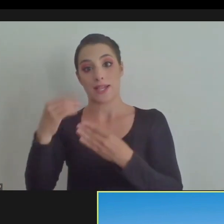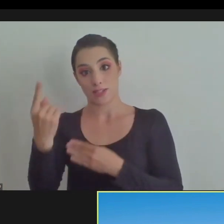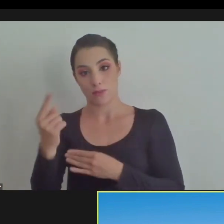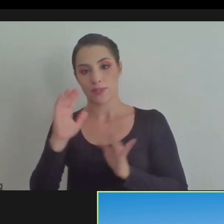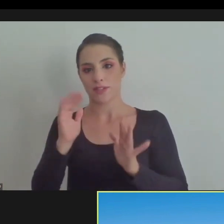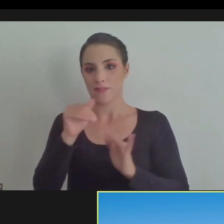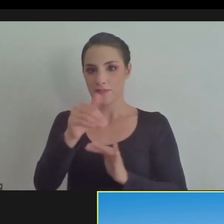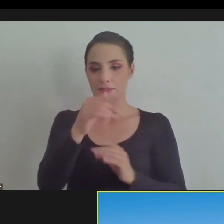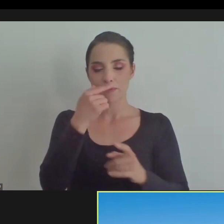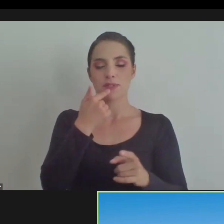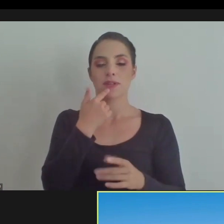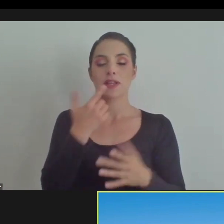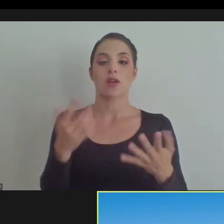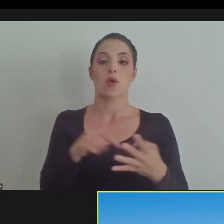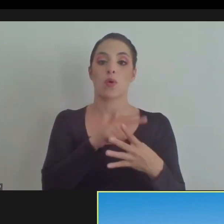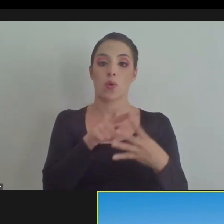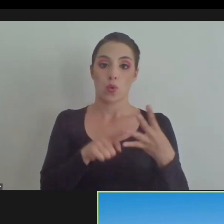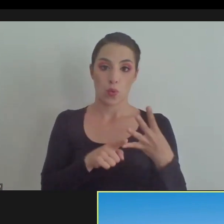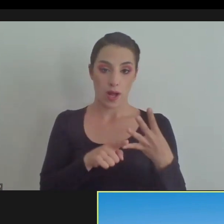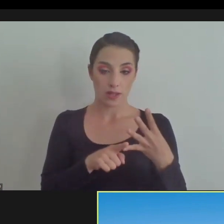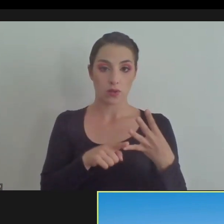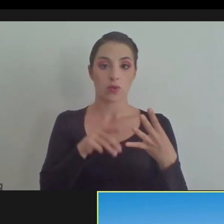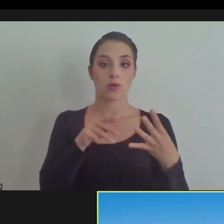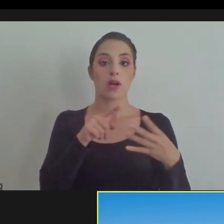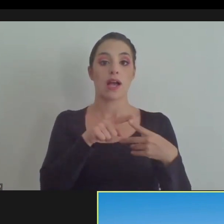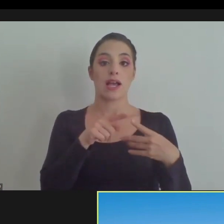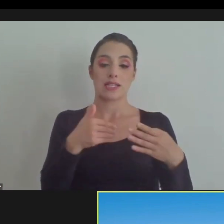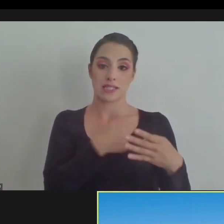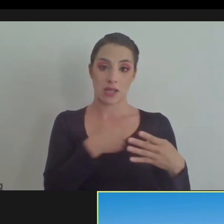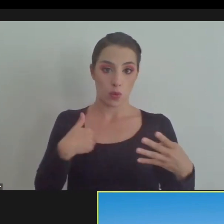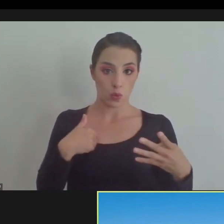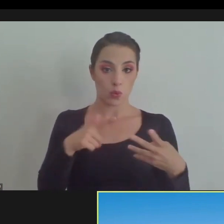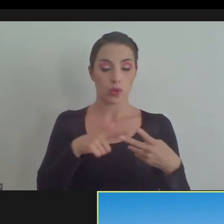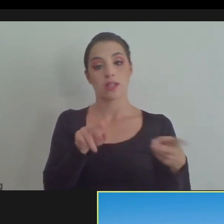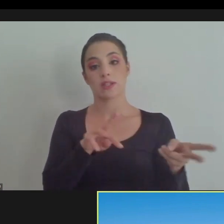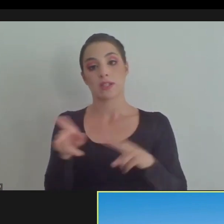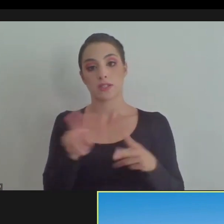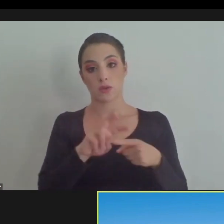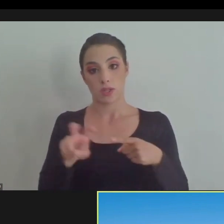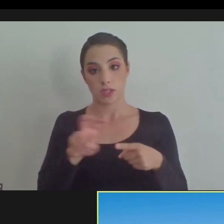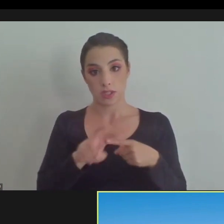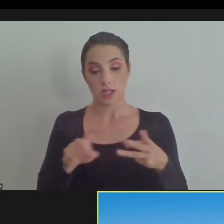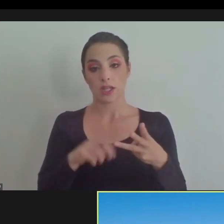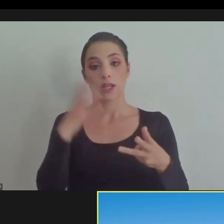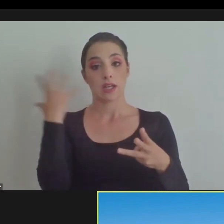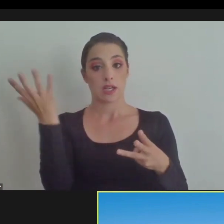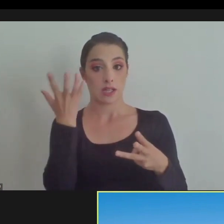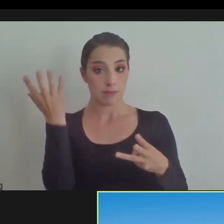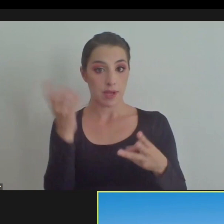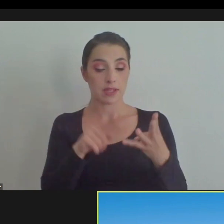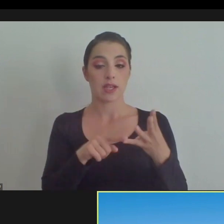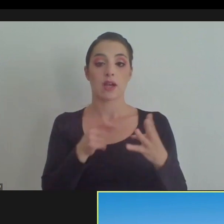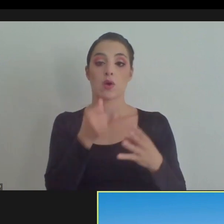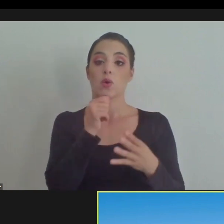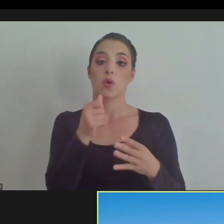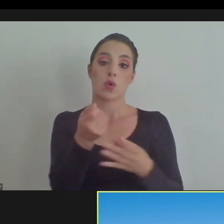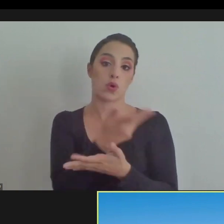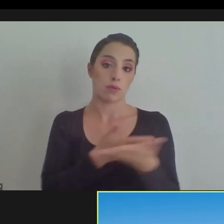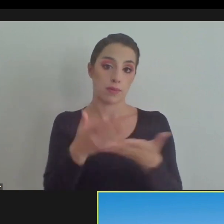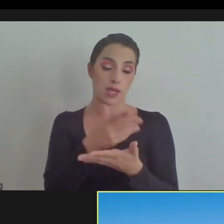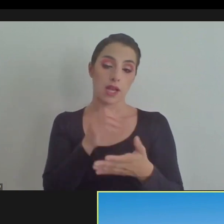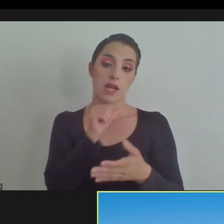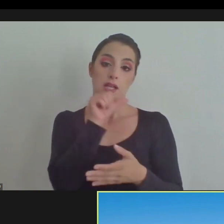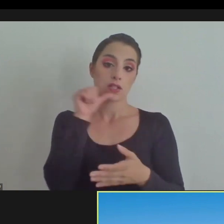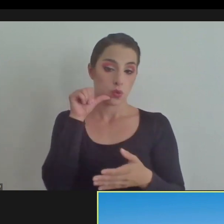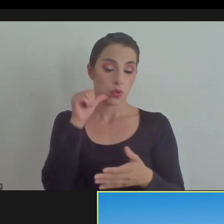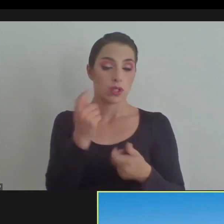4 migrações: saúde, transição energética, ação climática, economia azul e gestão da água, são estas